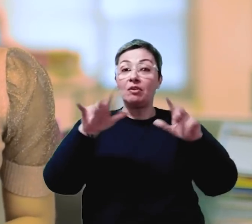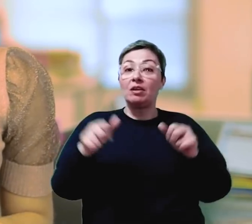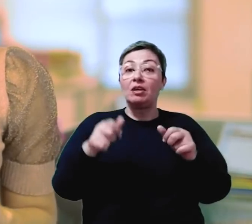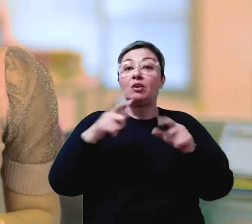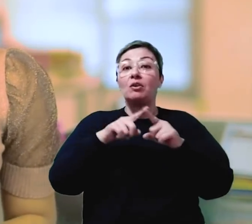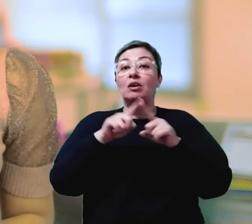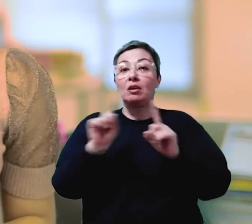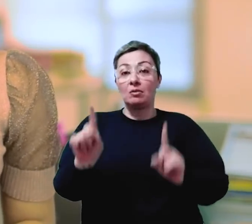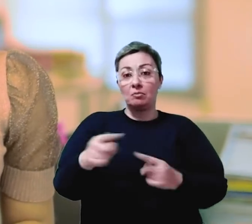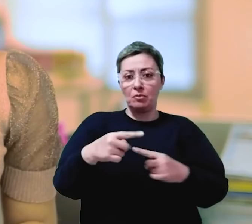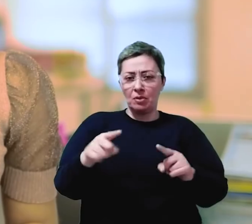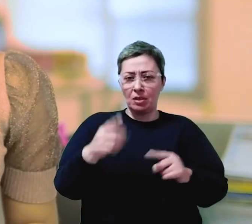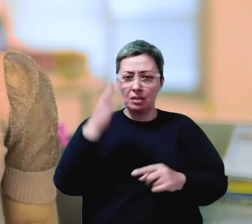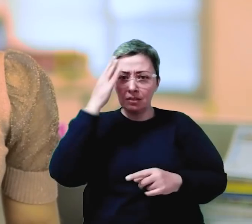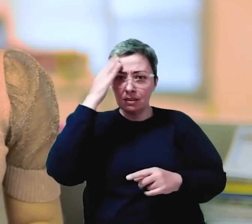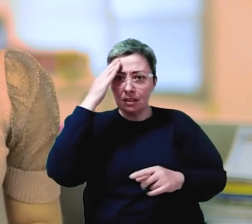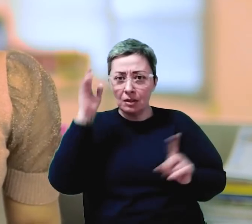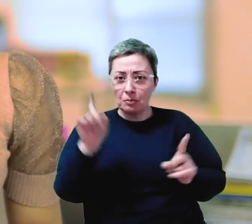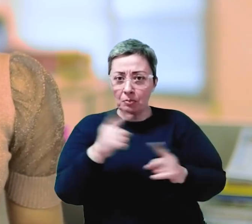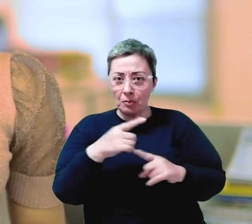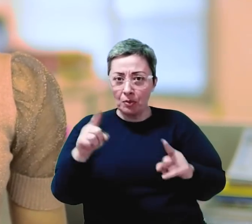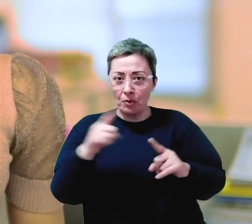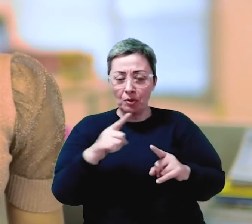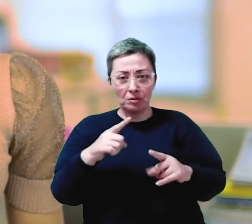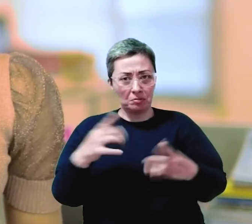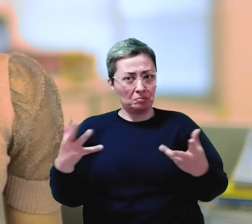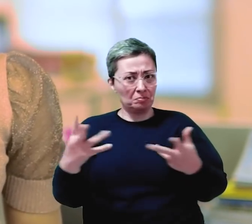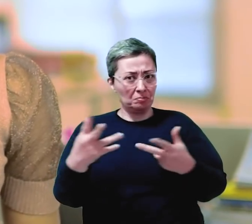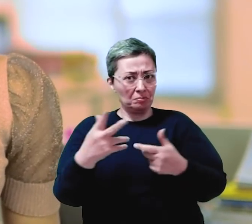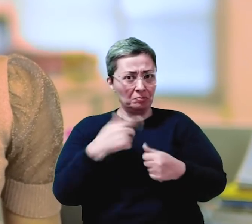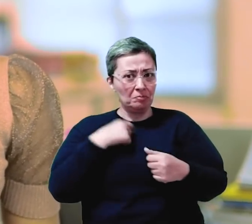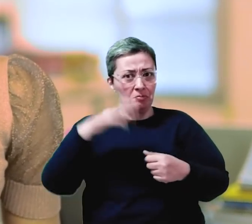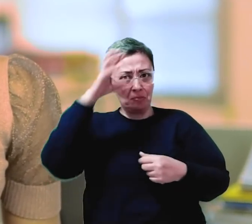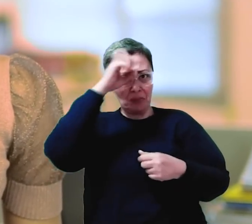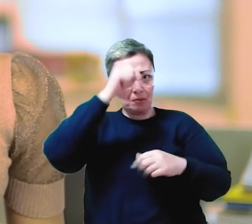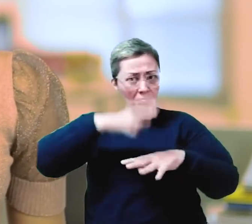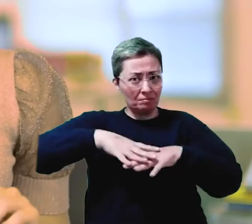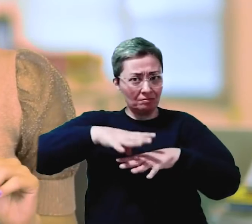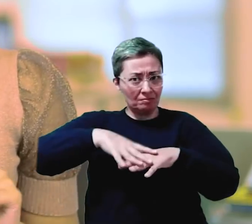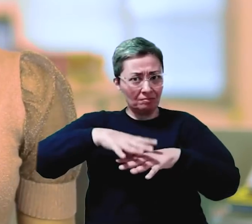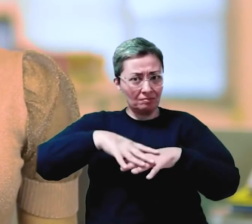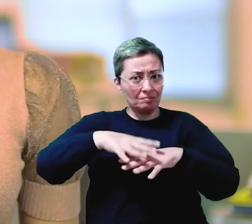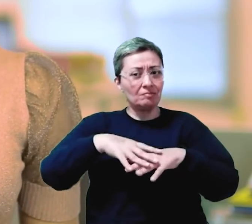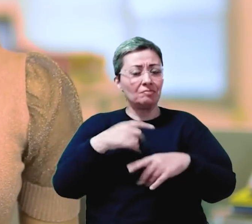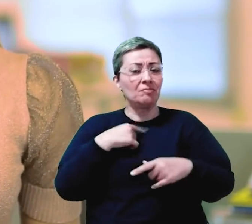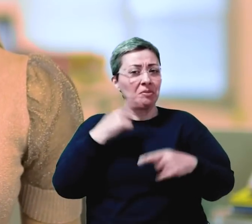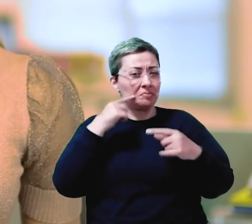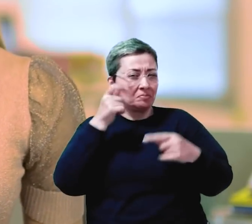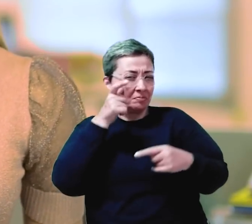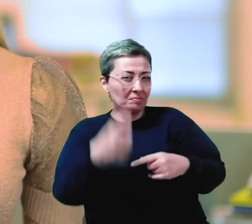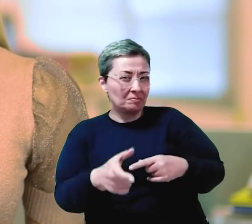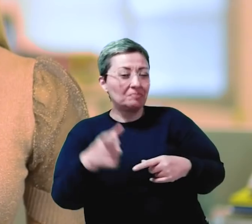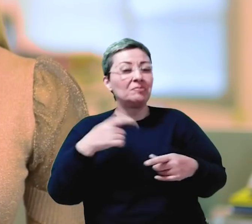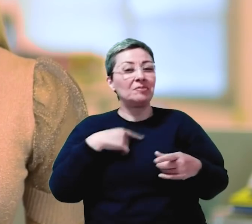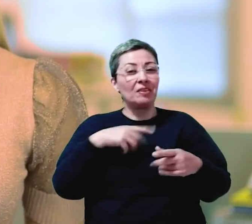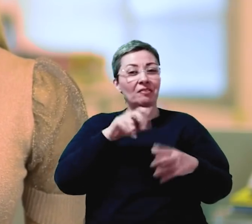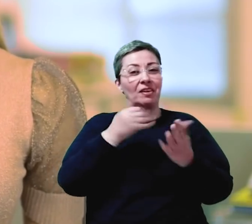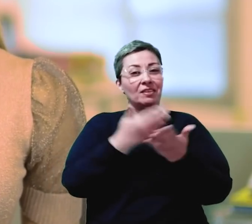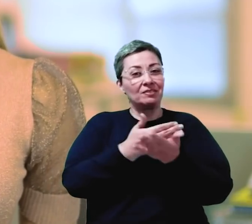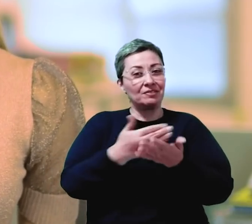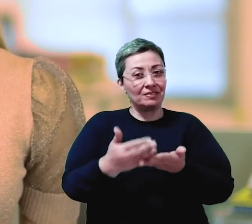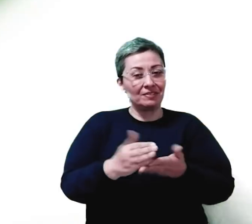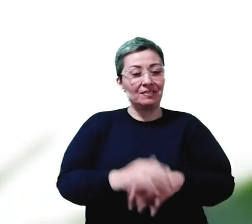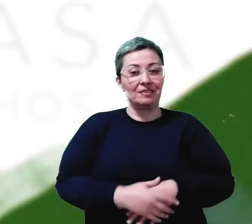música. Vocês sabiam que a música é uma boa maneira para aprender matemática? Então fiquem ligados que o programa vai